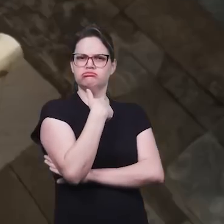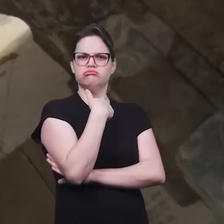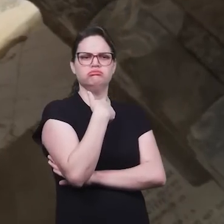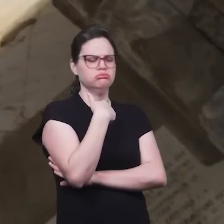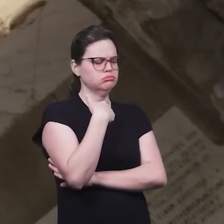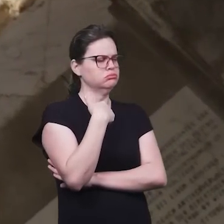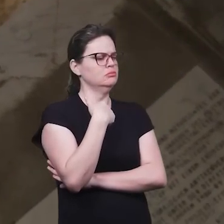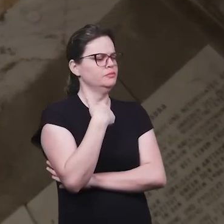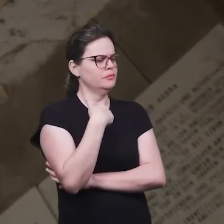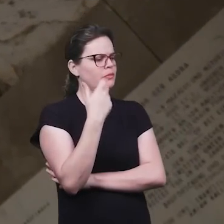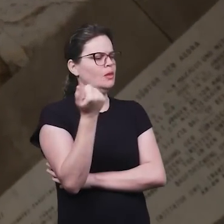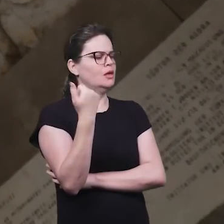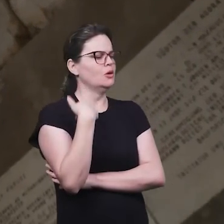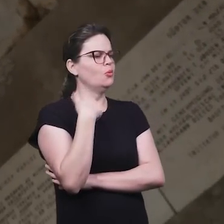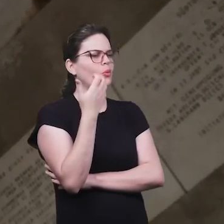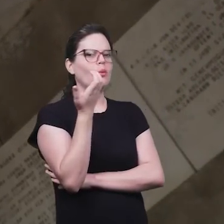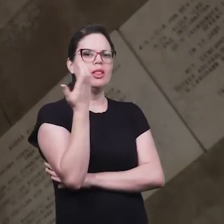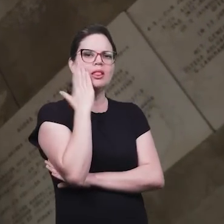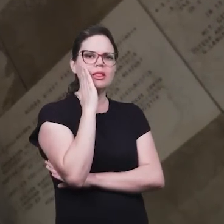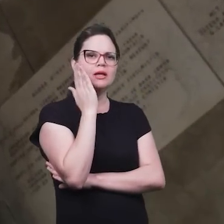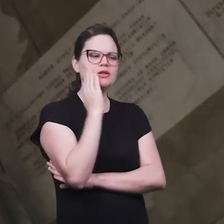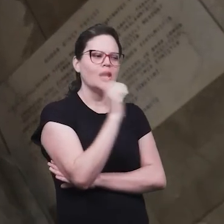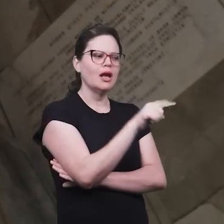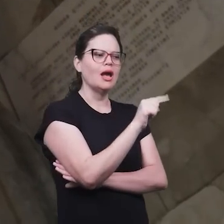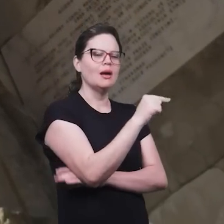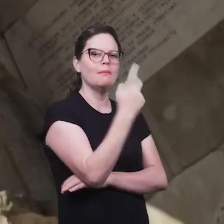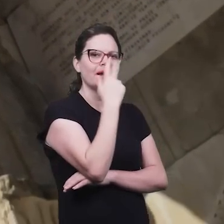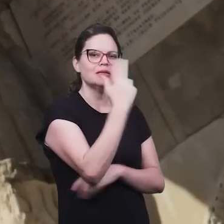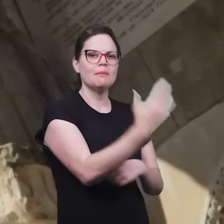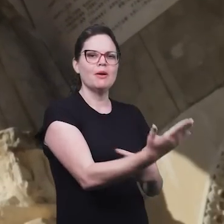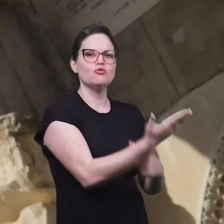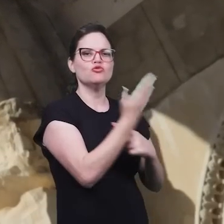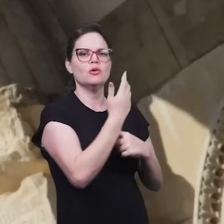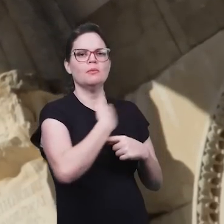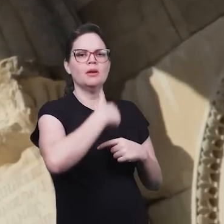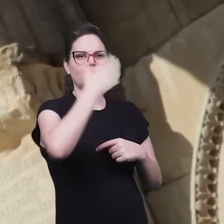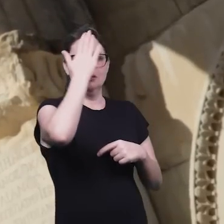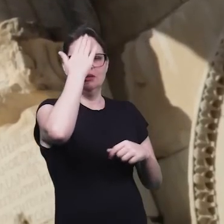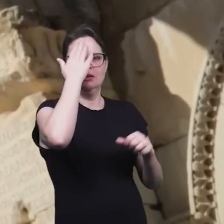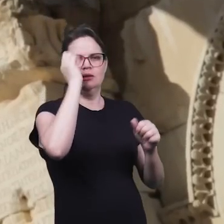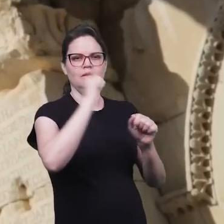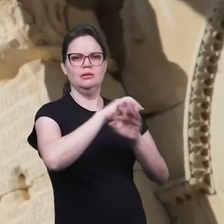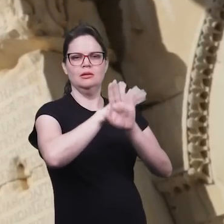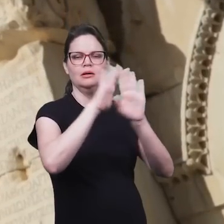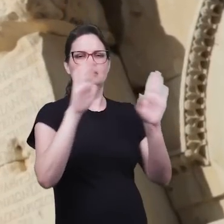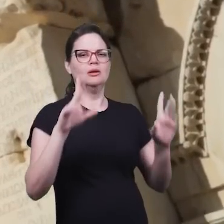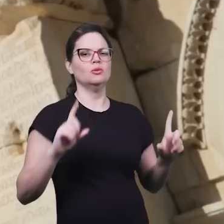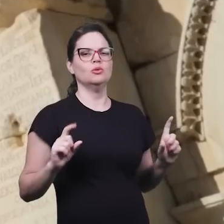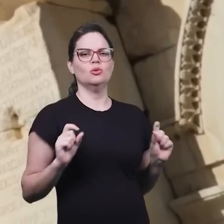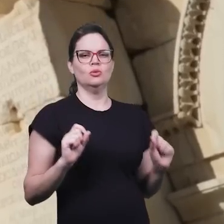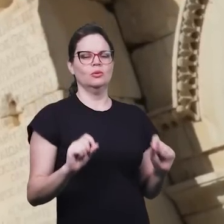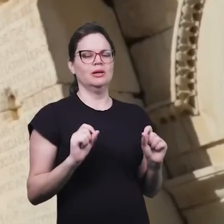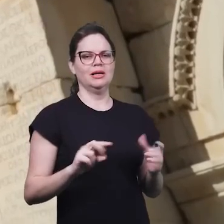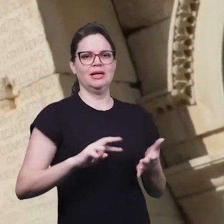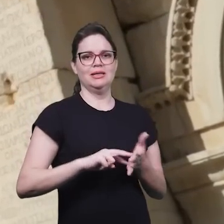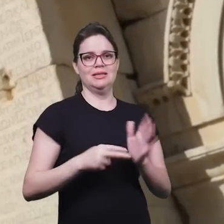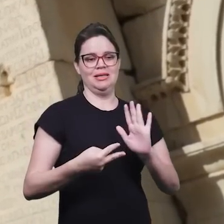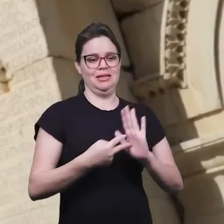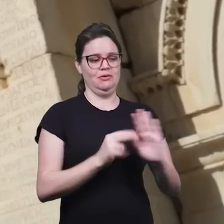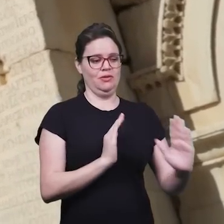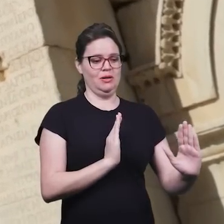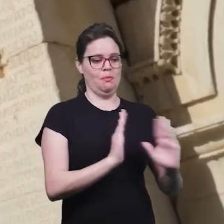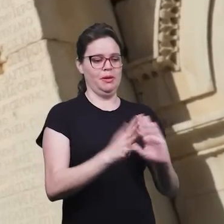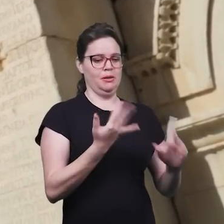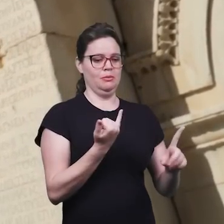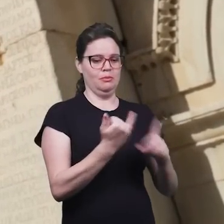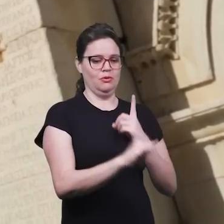que serviu muito bem de fundo, de moldura, para falar a respeito do que representava na igreja de Éfeso, no